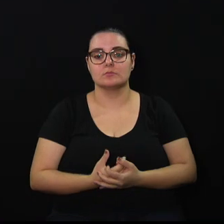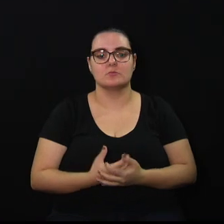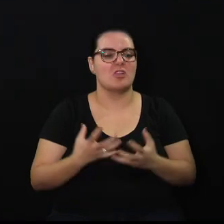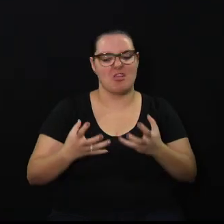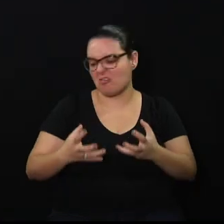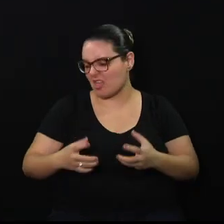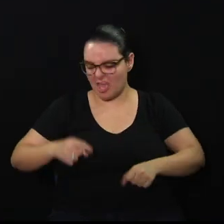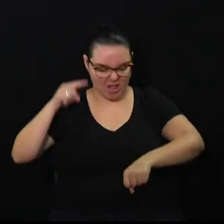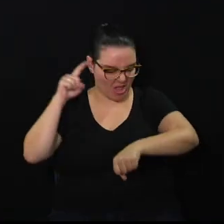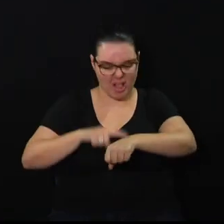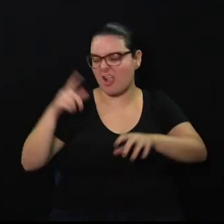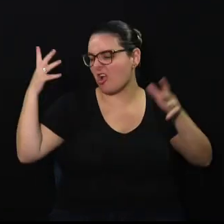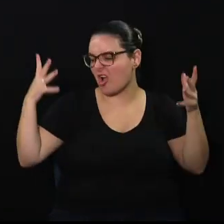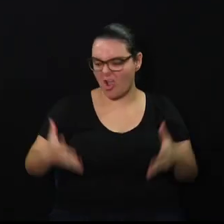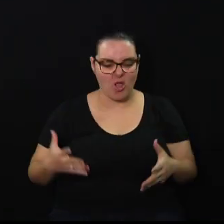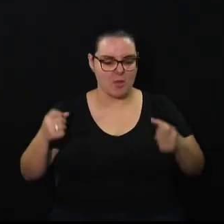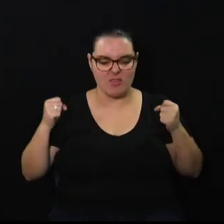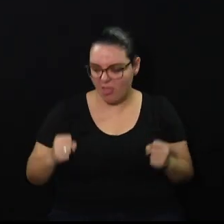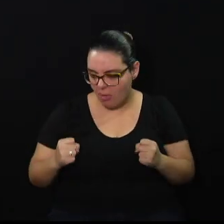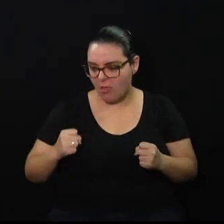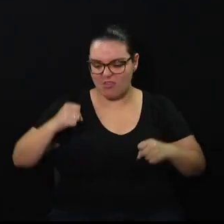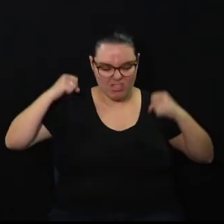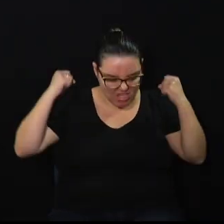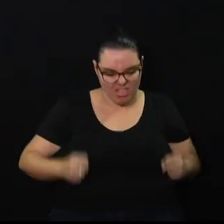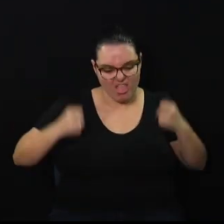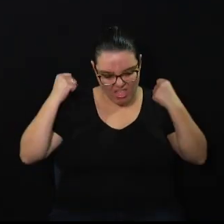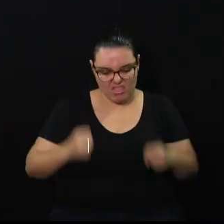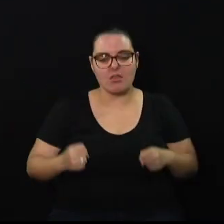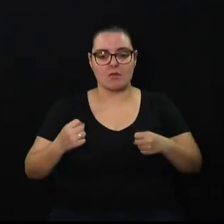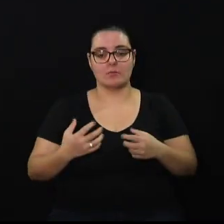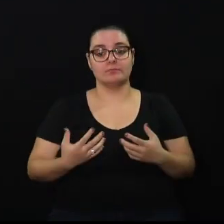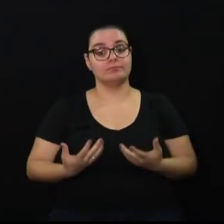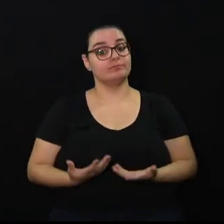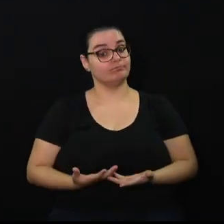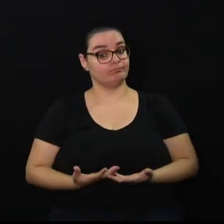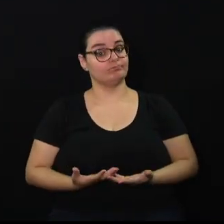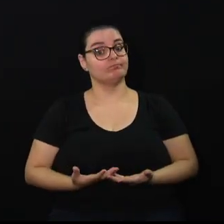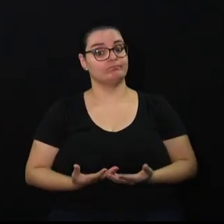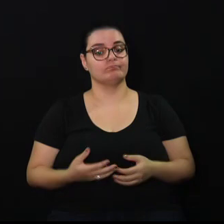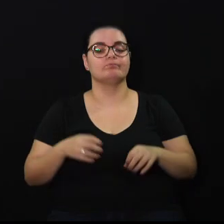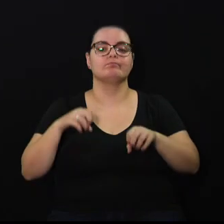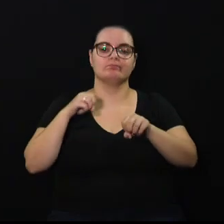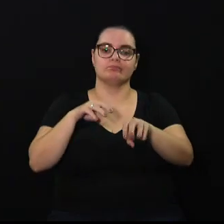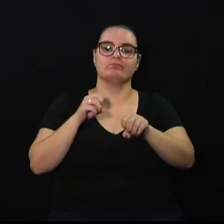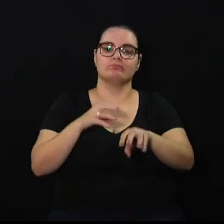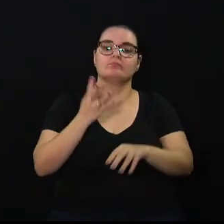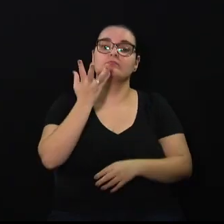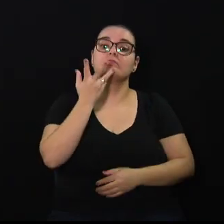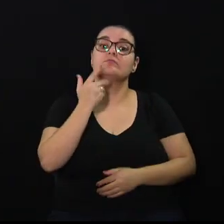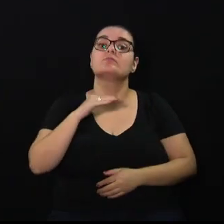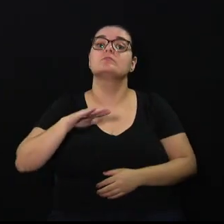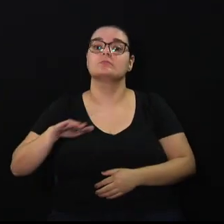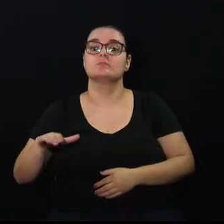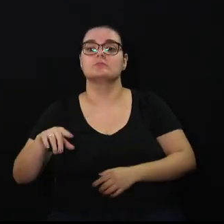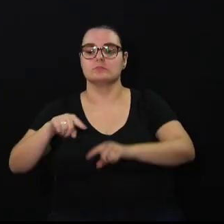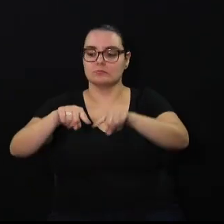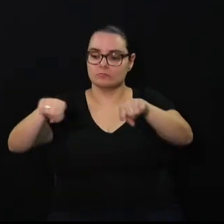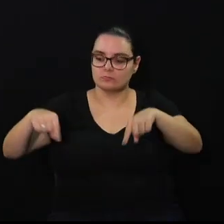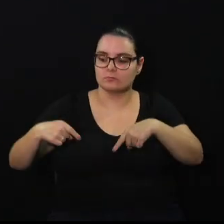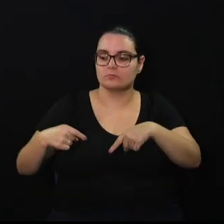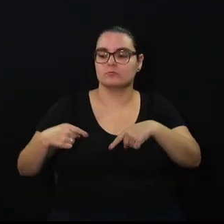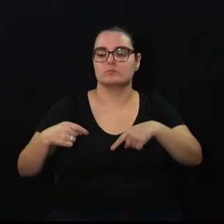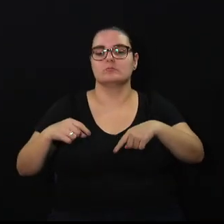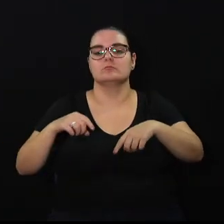aquilo naquele momento naquela hora e aí então a gente também se nas nossas crianças em contexto terapêutico a